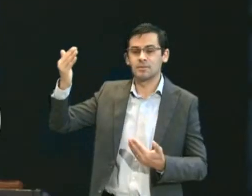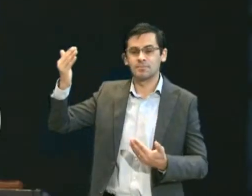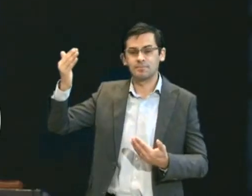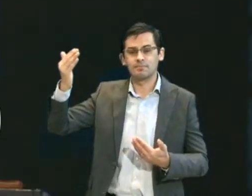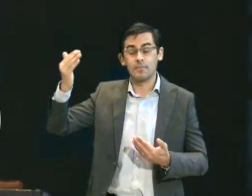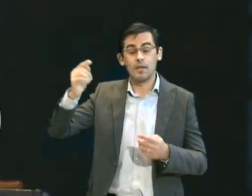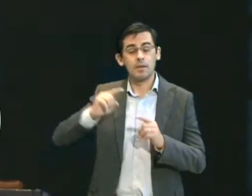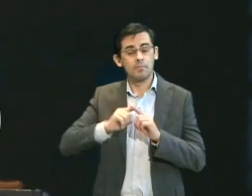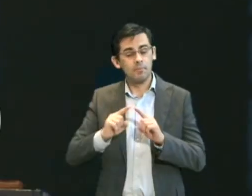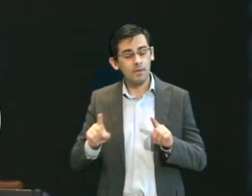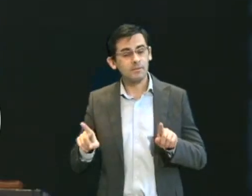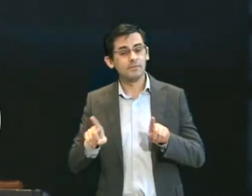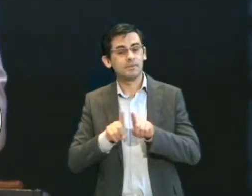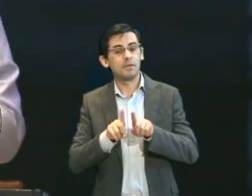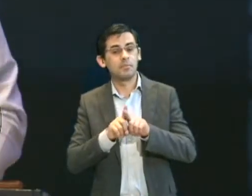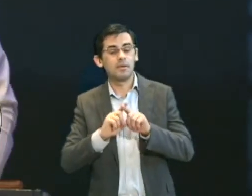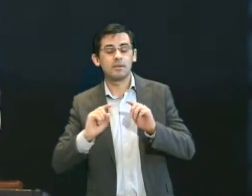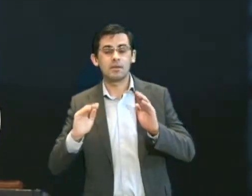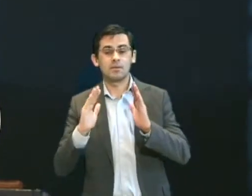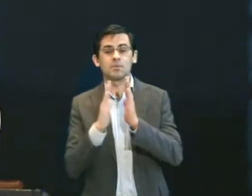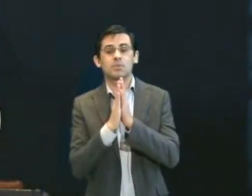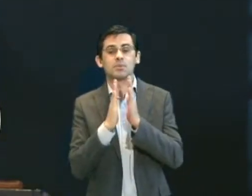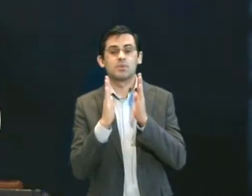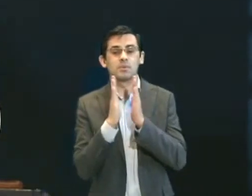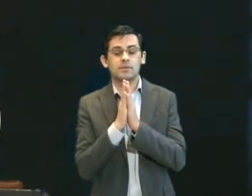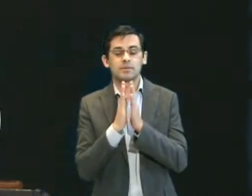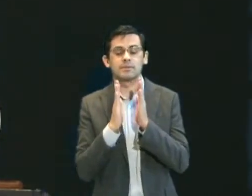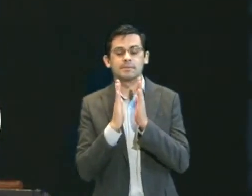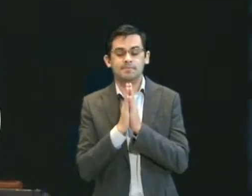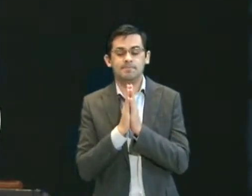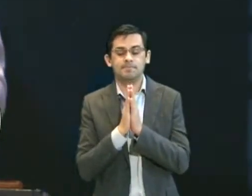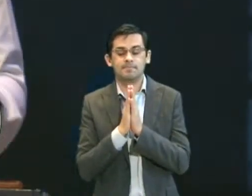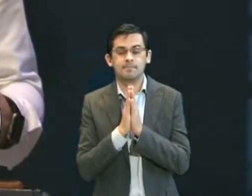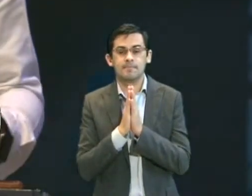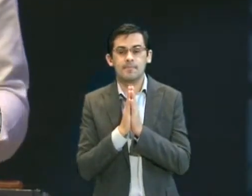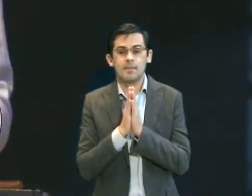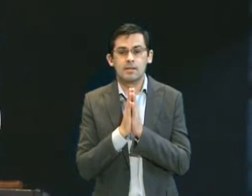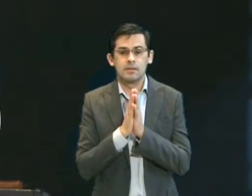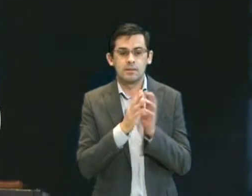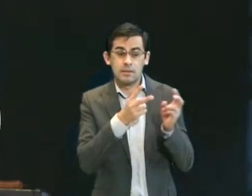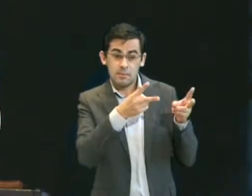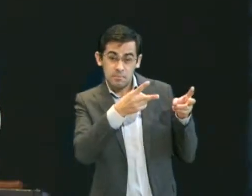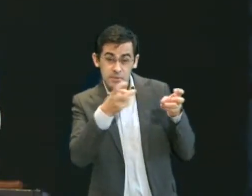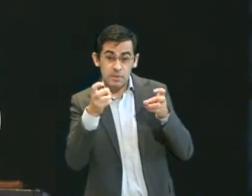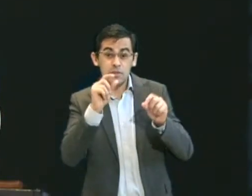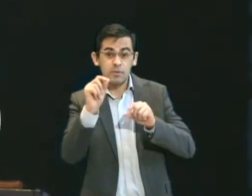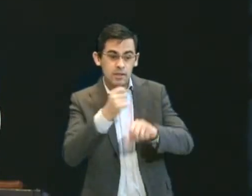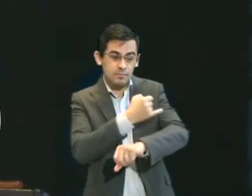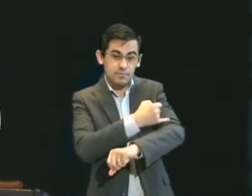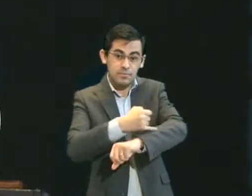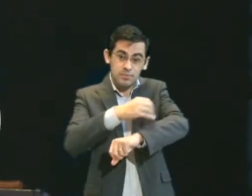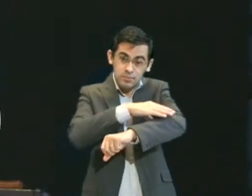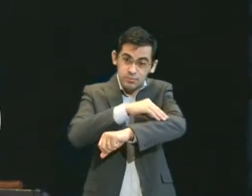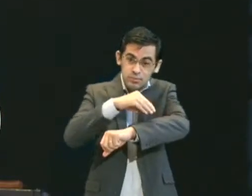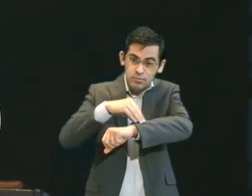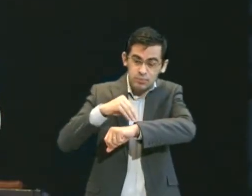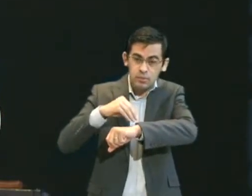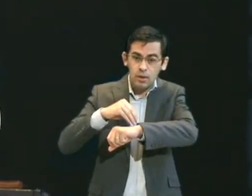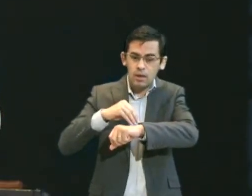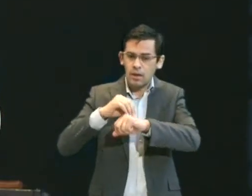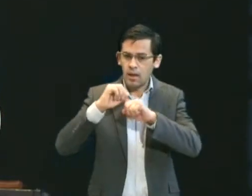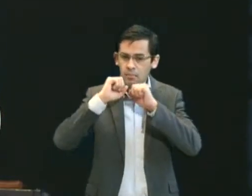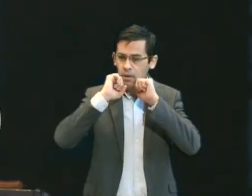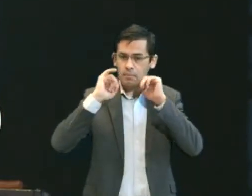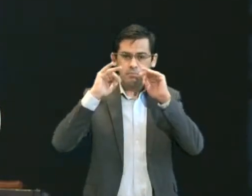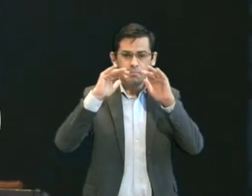oração também, ela, na perspectiva de Jacó, ela é uma bênção